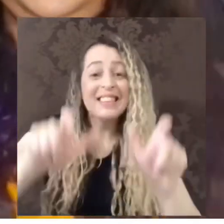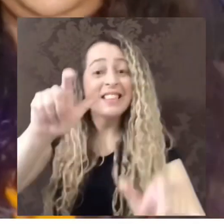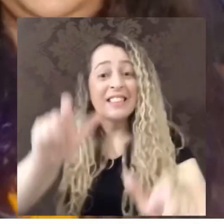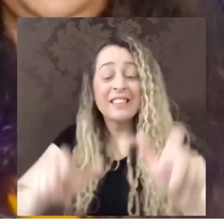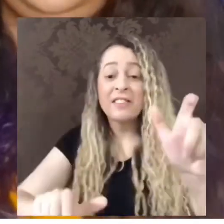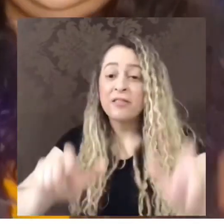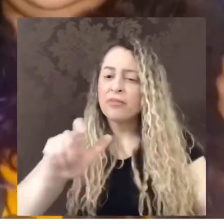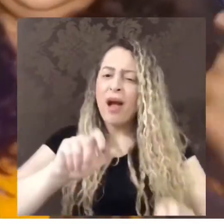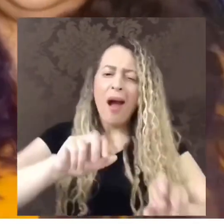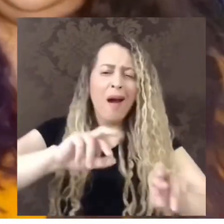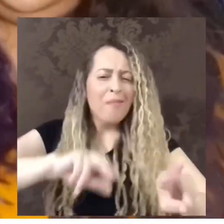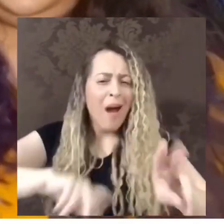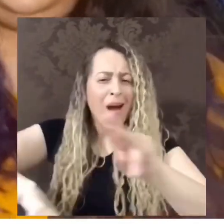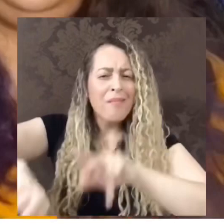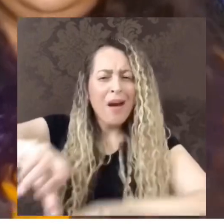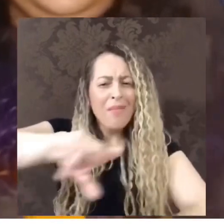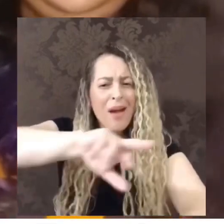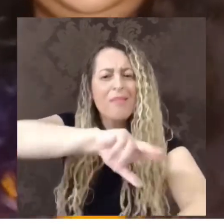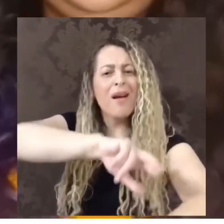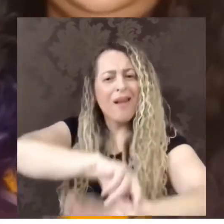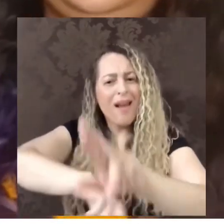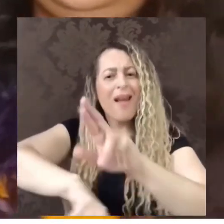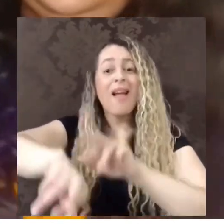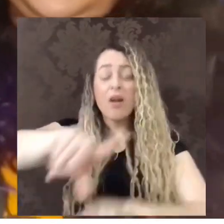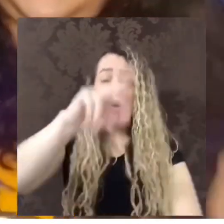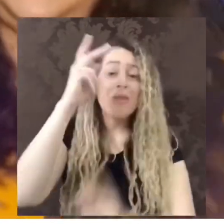normal. Ser diferente é